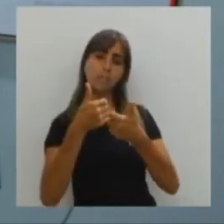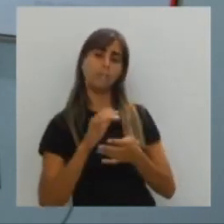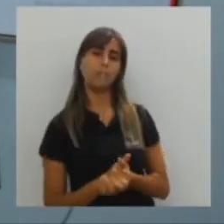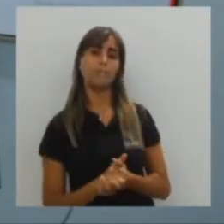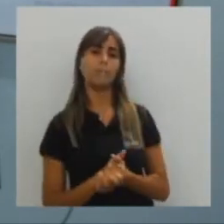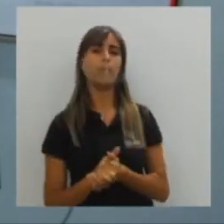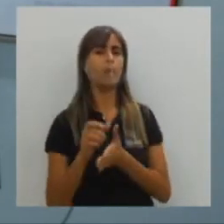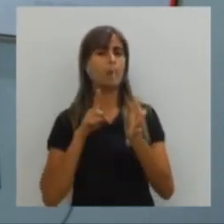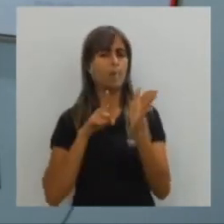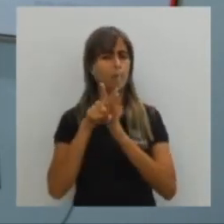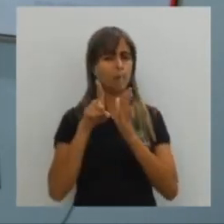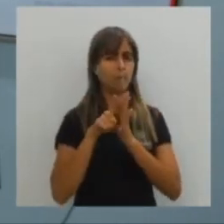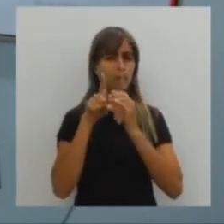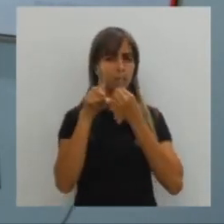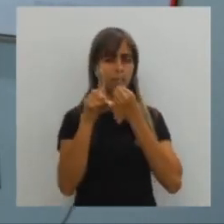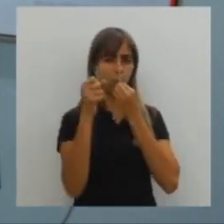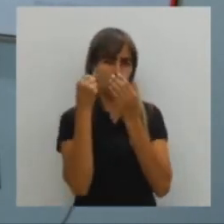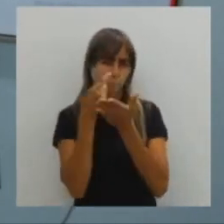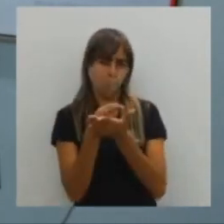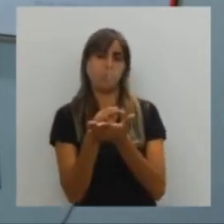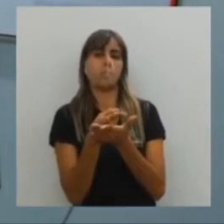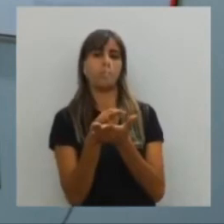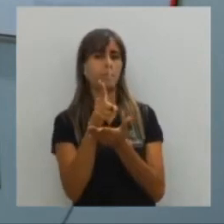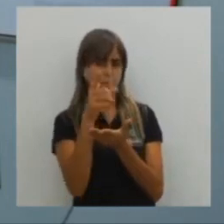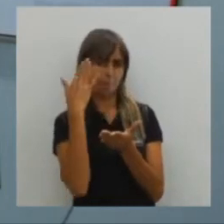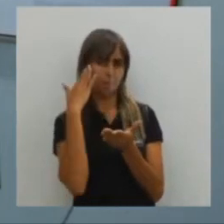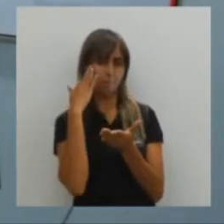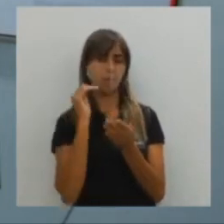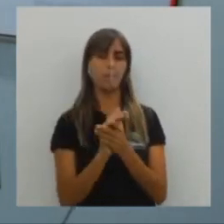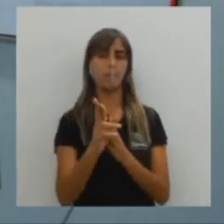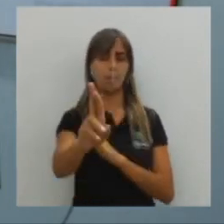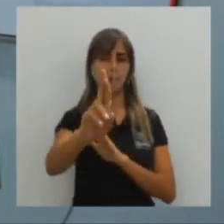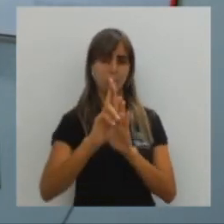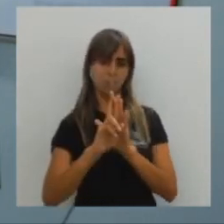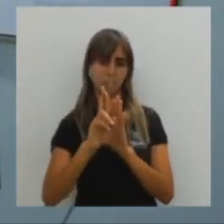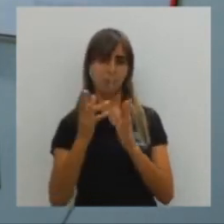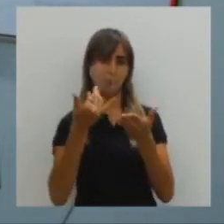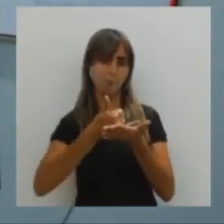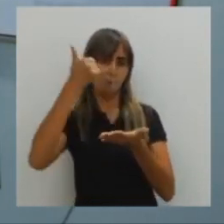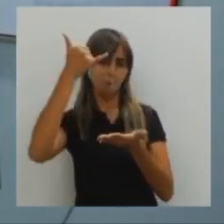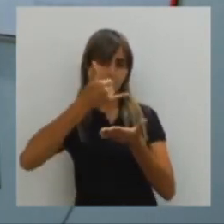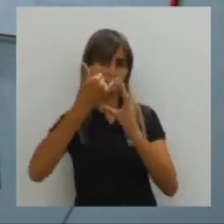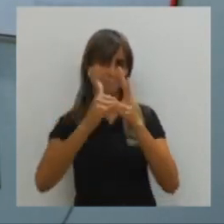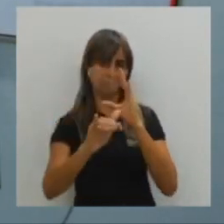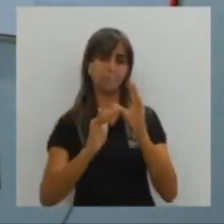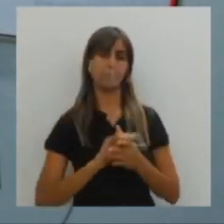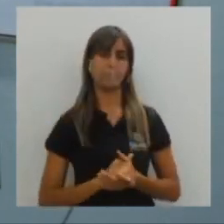E perguntando, você comprou, como é que ficaria? Vocês sabem? Joga a resposta para mim aqui no Conecta Aí, vai lá.